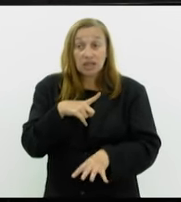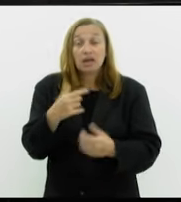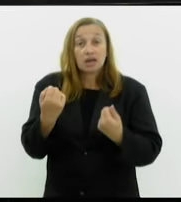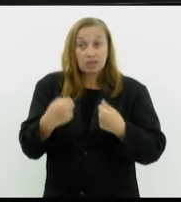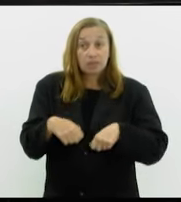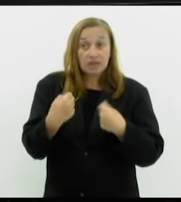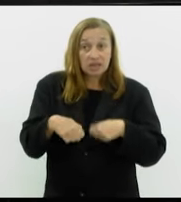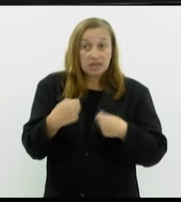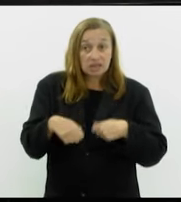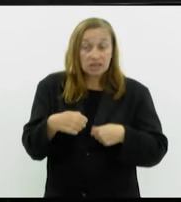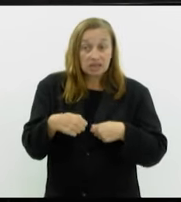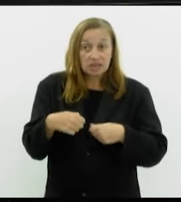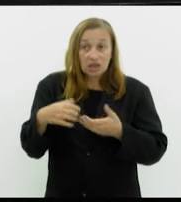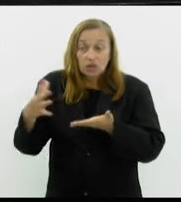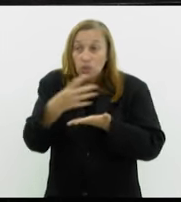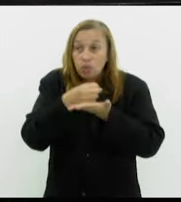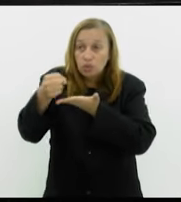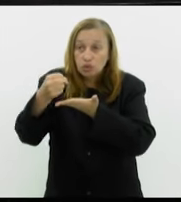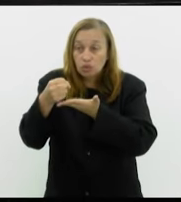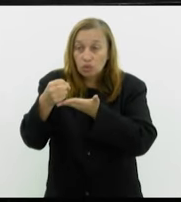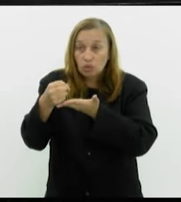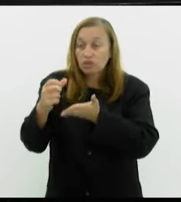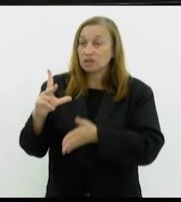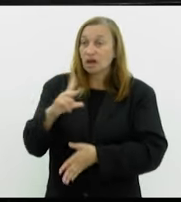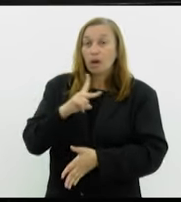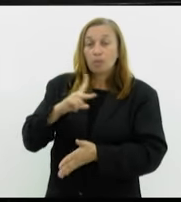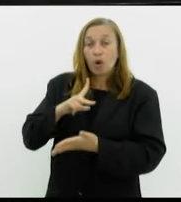se socorrer da própria União